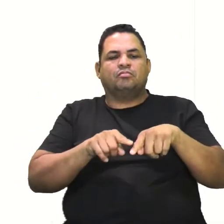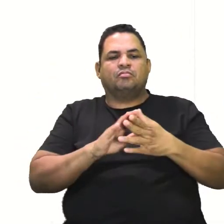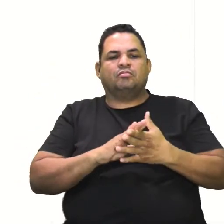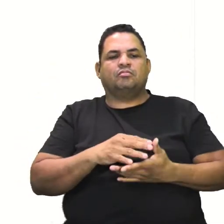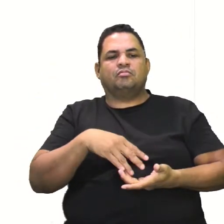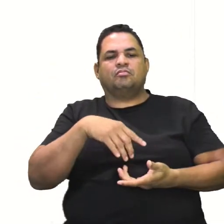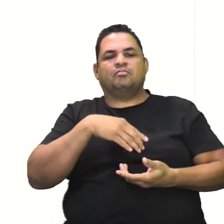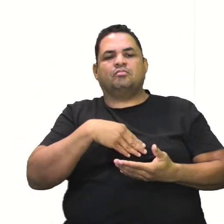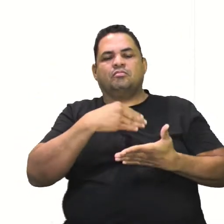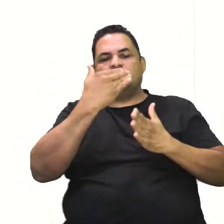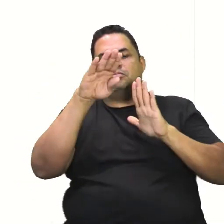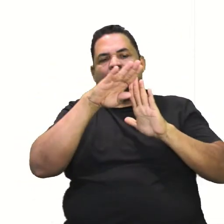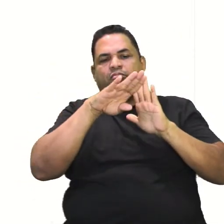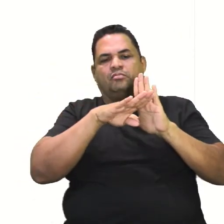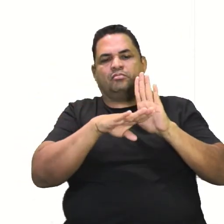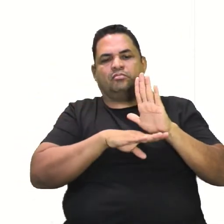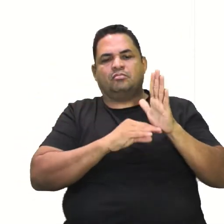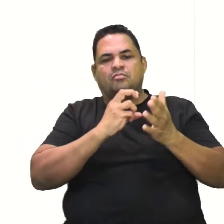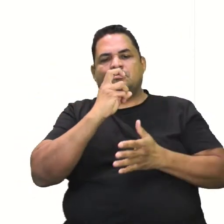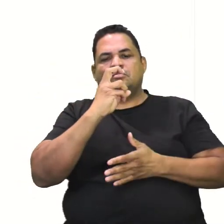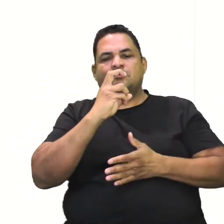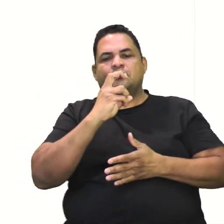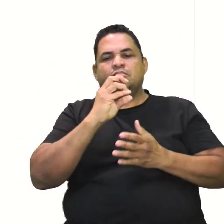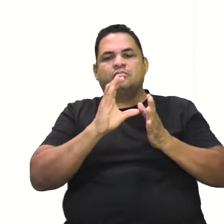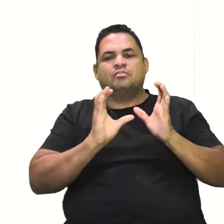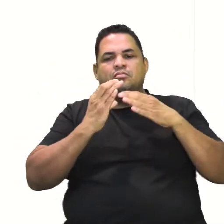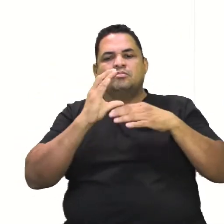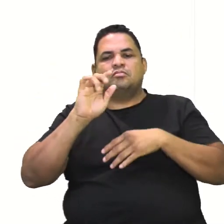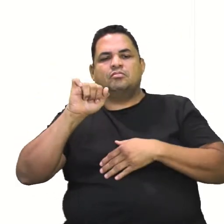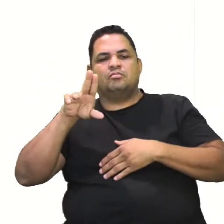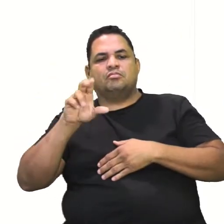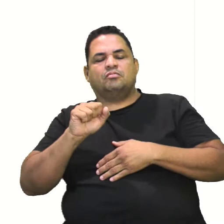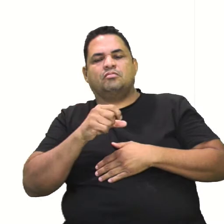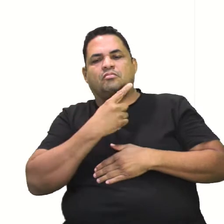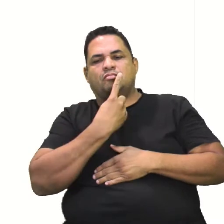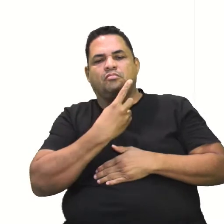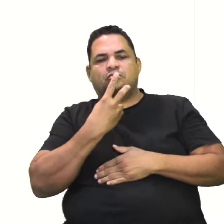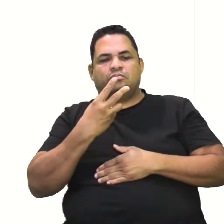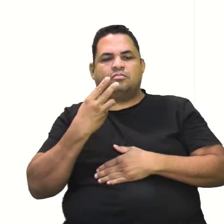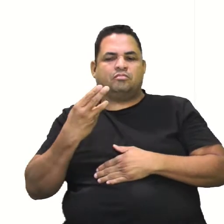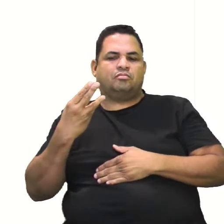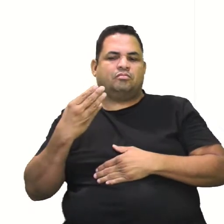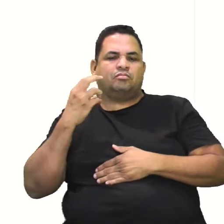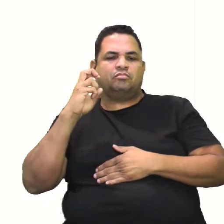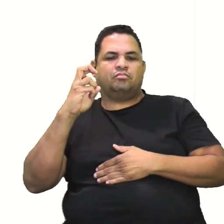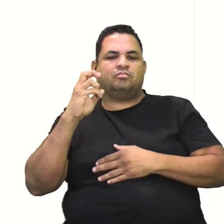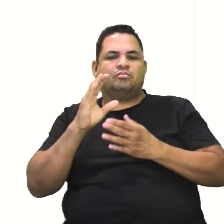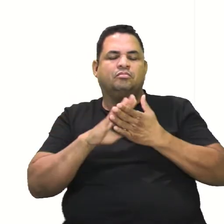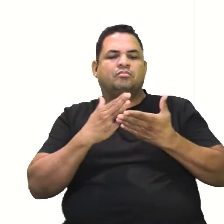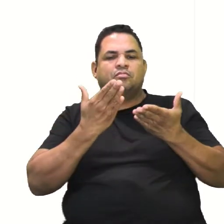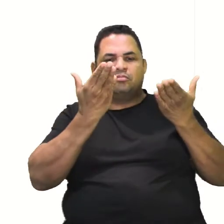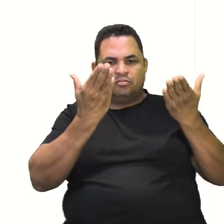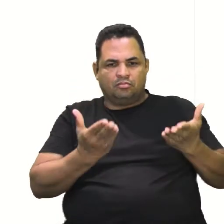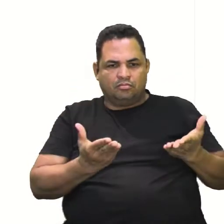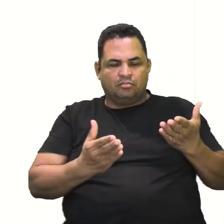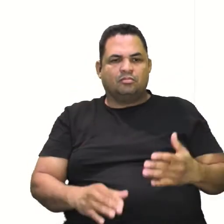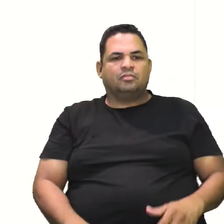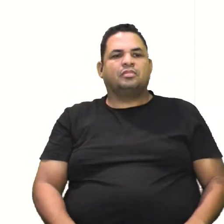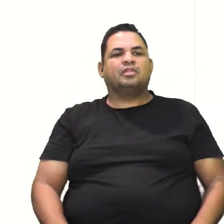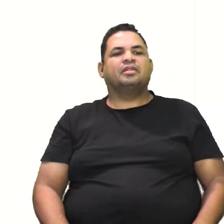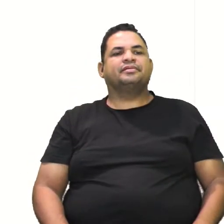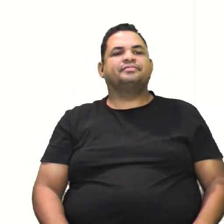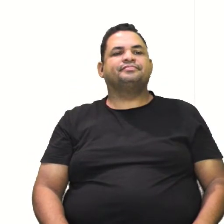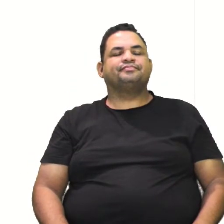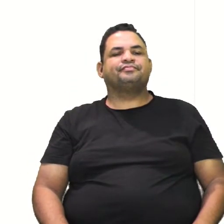a descrição de 5 conjuntos algébricos, 1, 2, 3, 4 e 5. Como se segue?